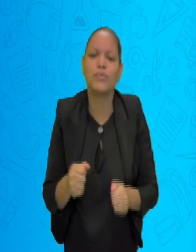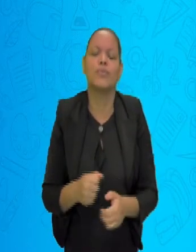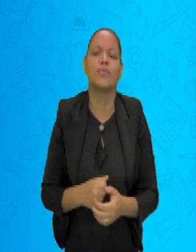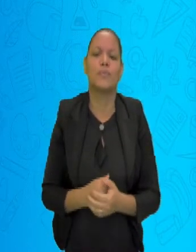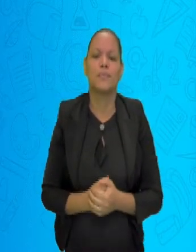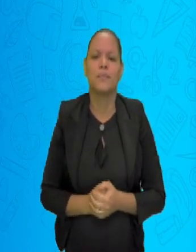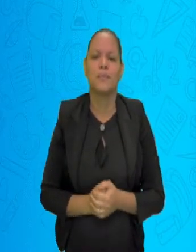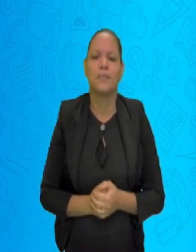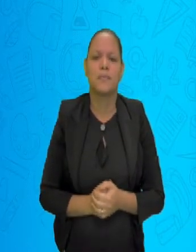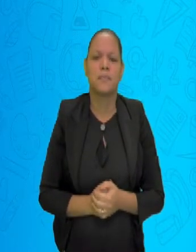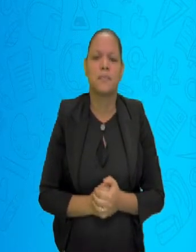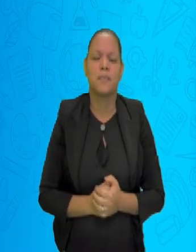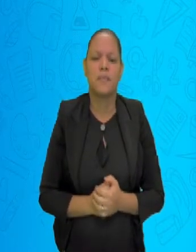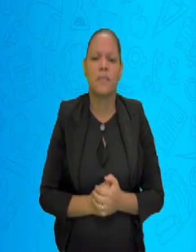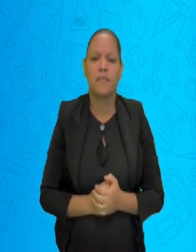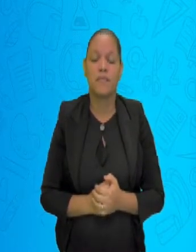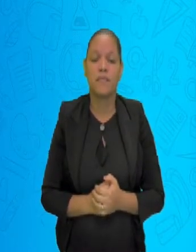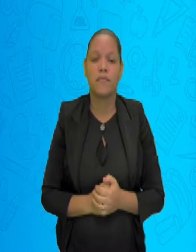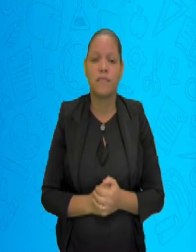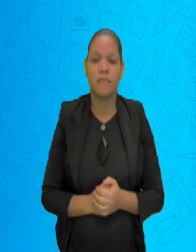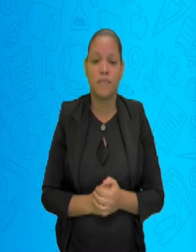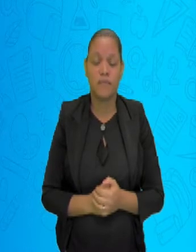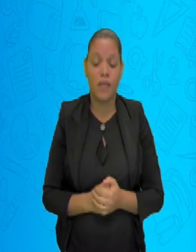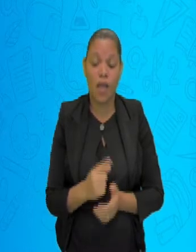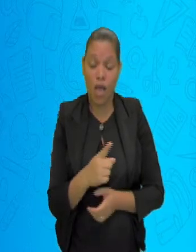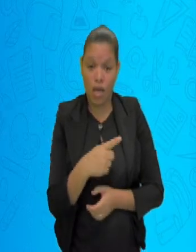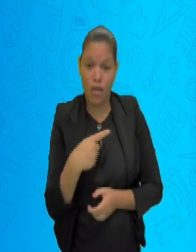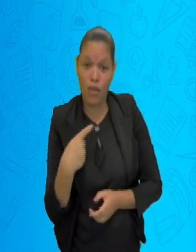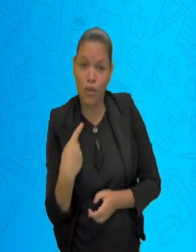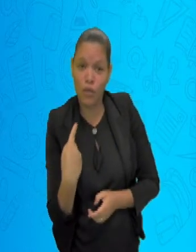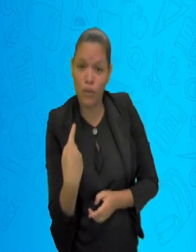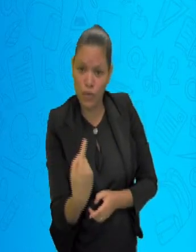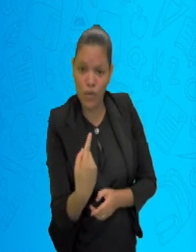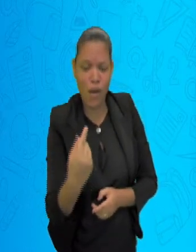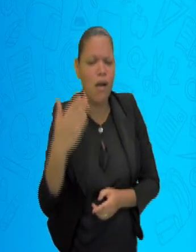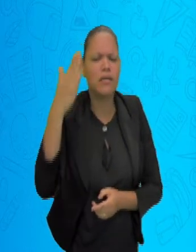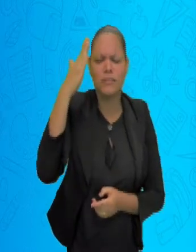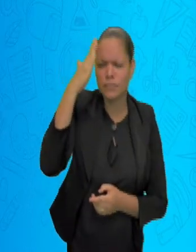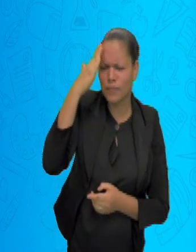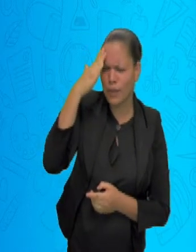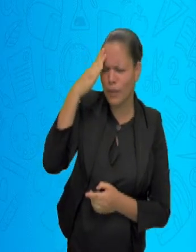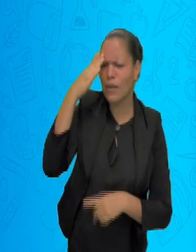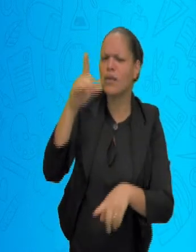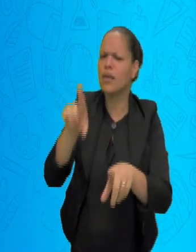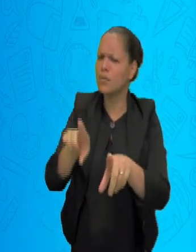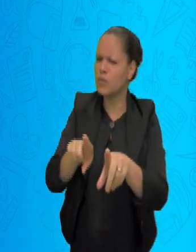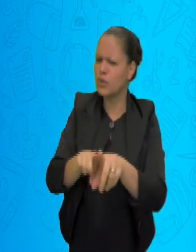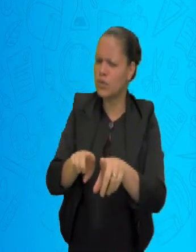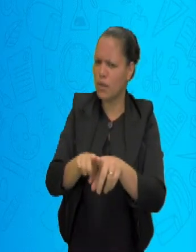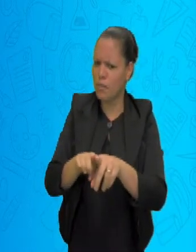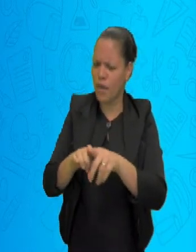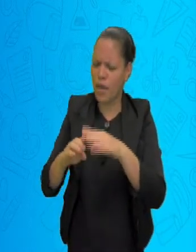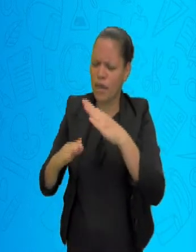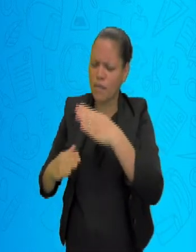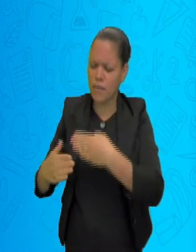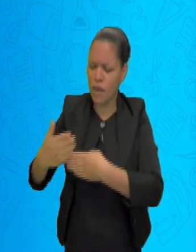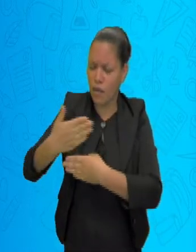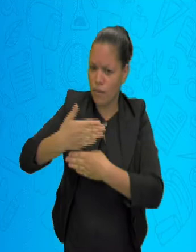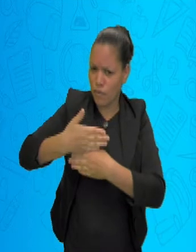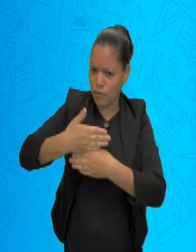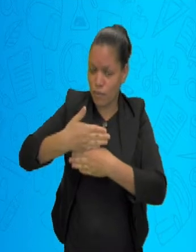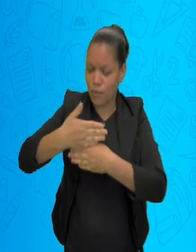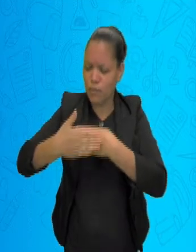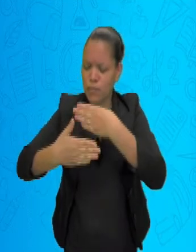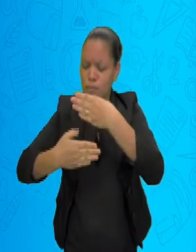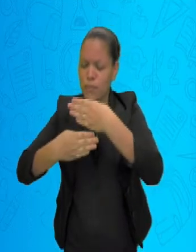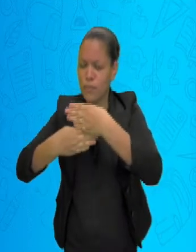eucalipto. Nós consideramos também a construção civil, que integra a parte do setor secundário, pois